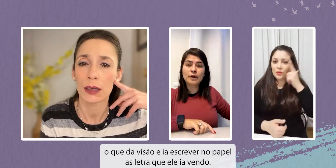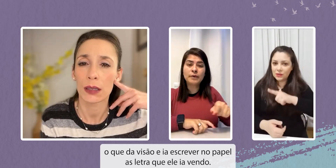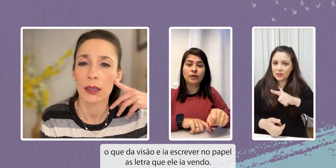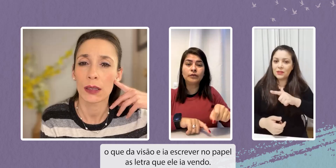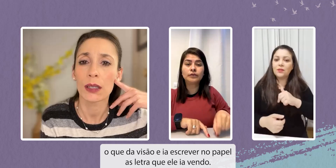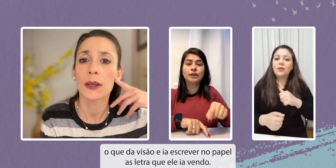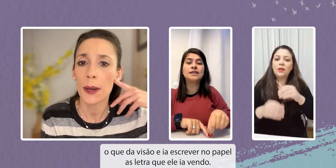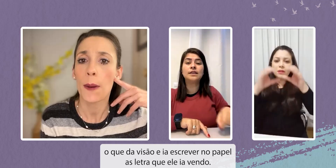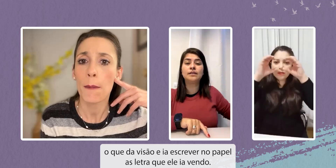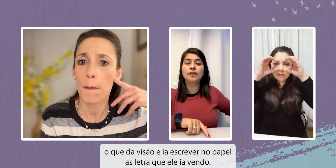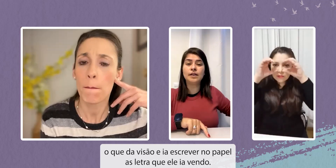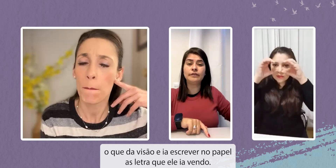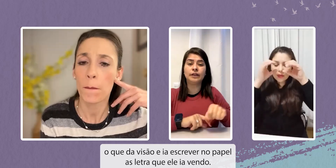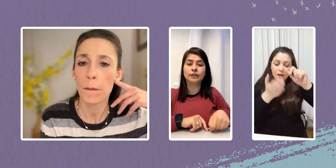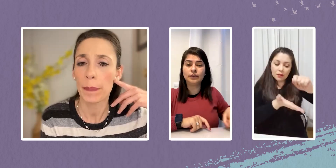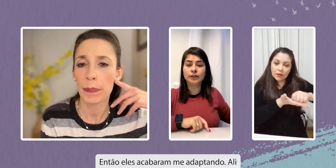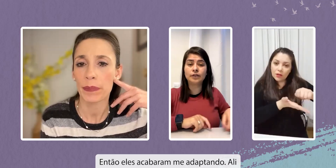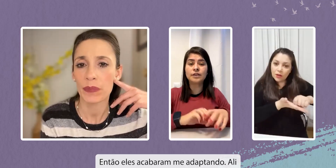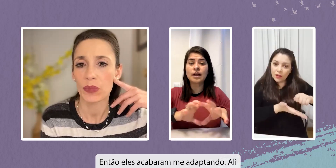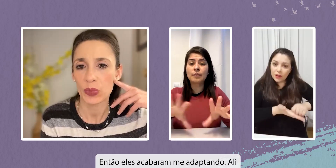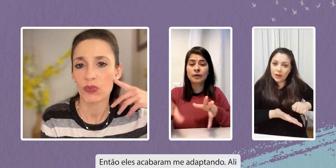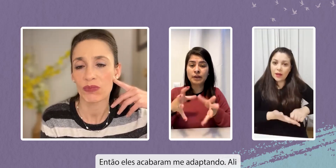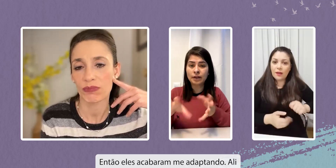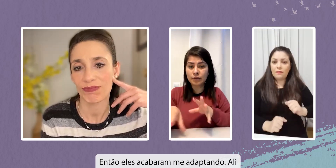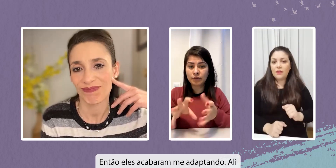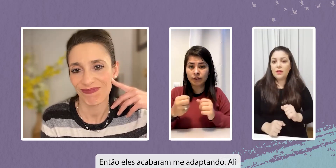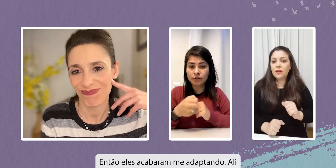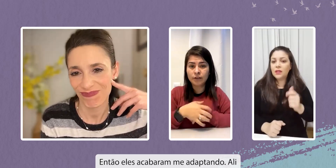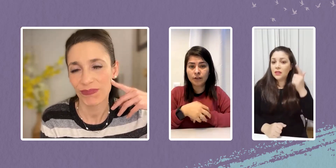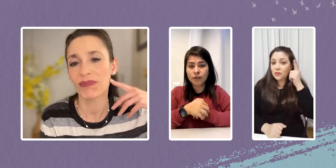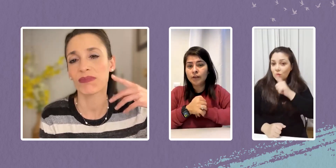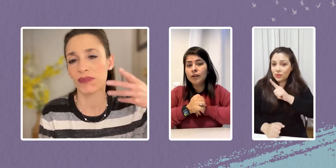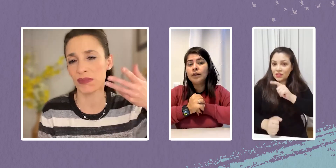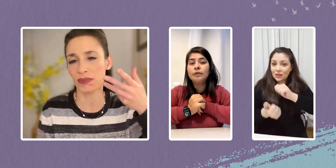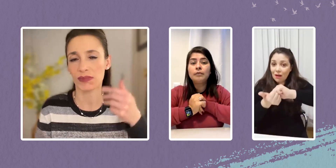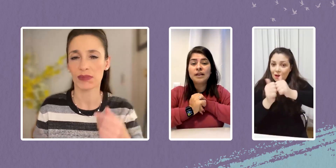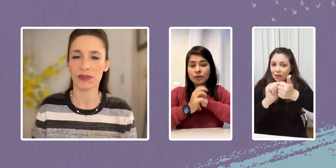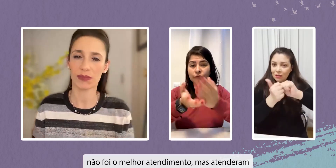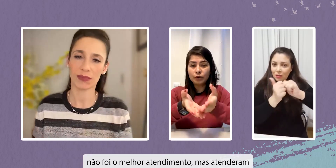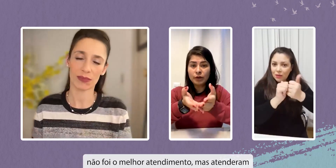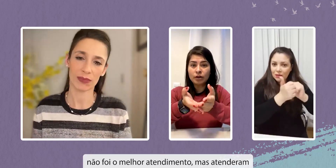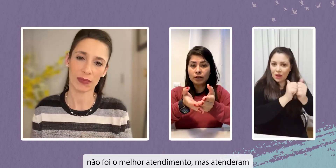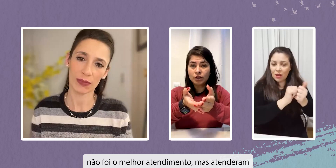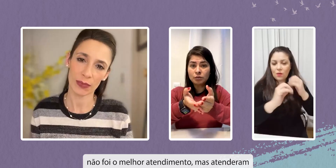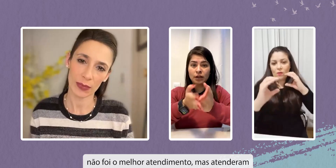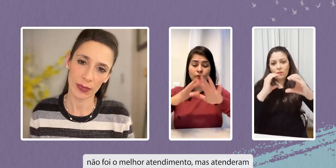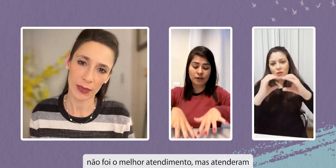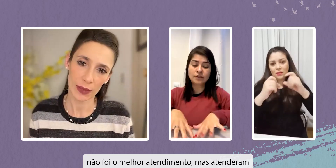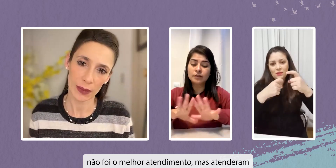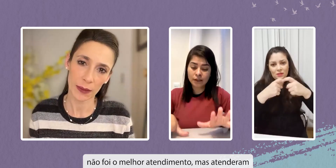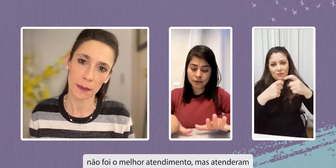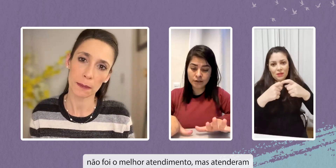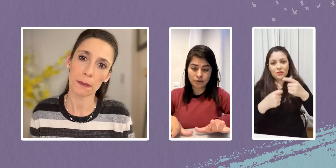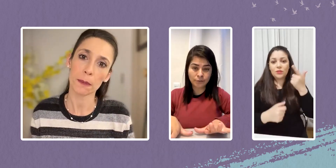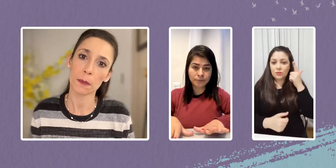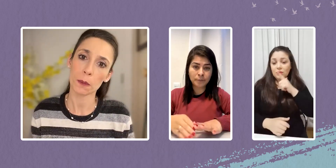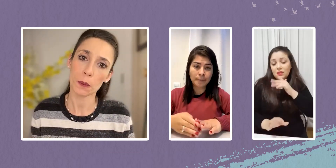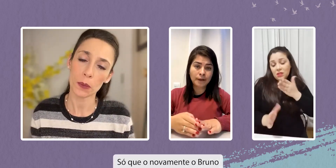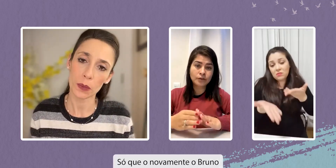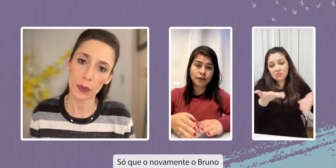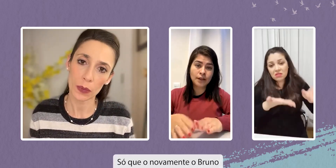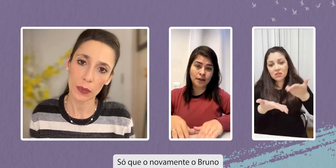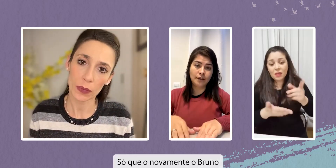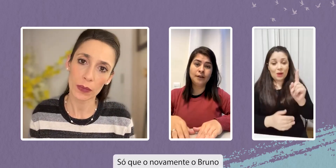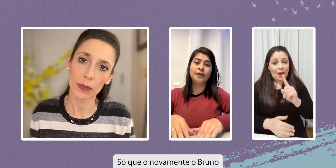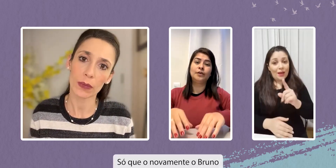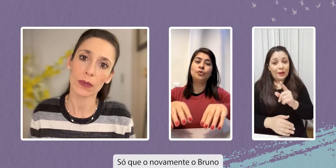escrevendo no papel as letras que ele ia vendo. Então eles acabaram meio que adaptando ali. Foi o melhor atendimento, mas atenderam.